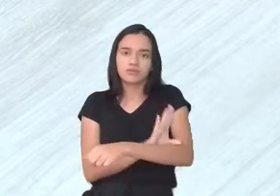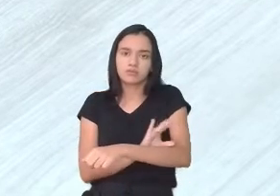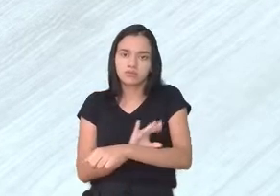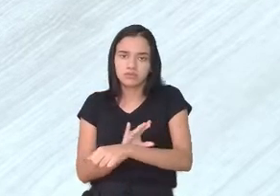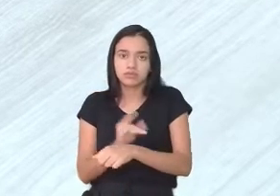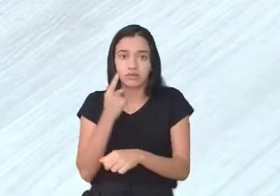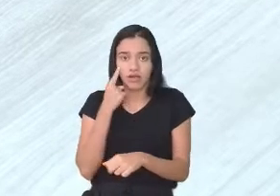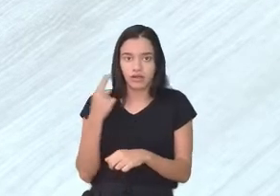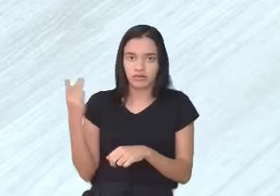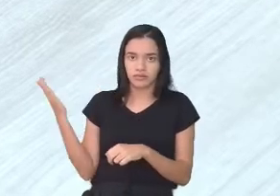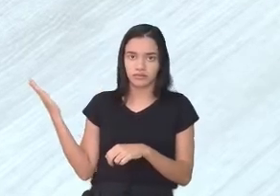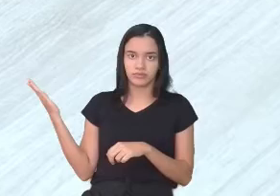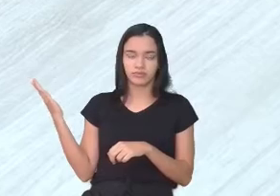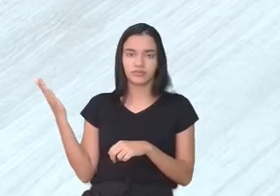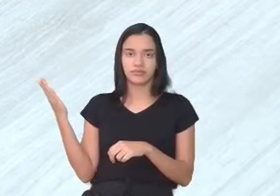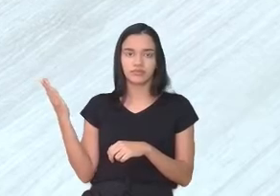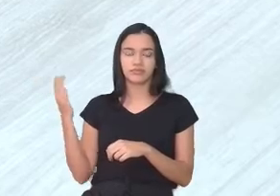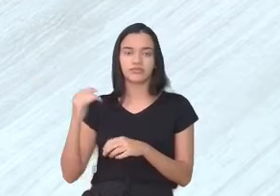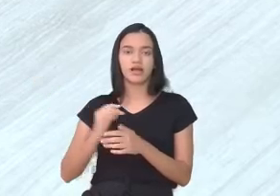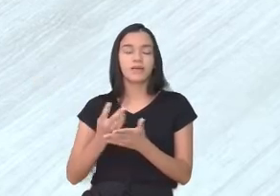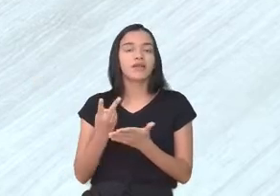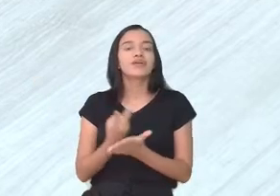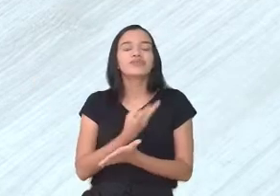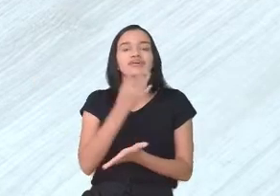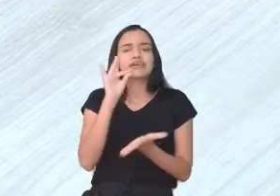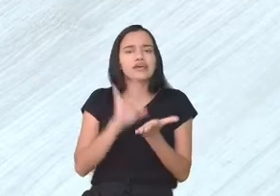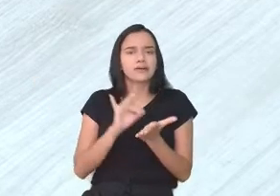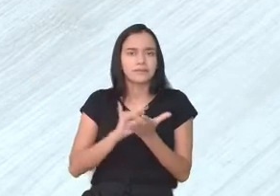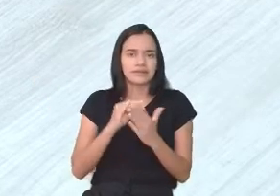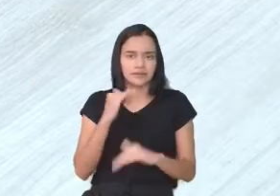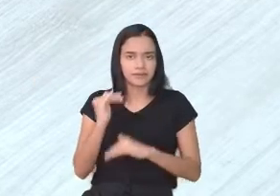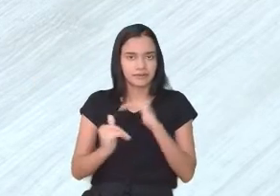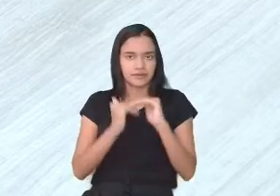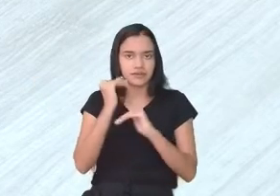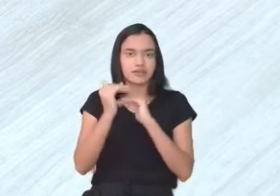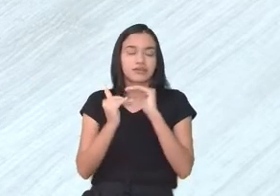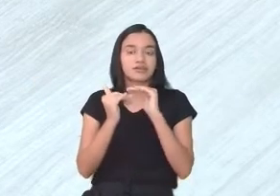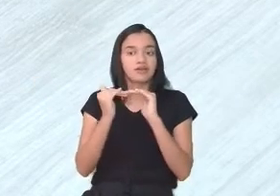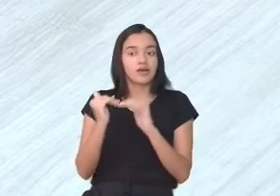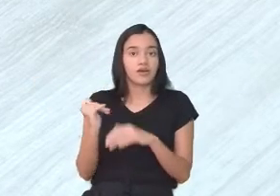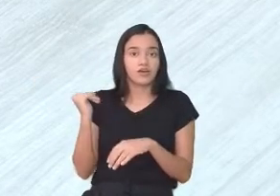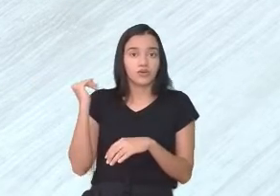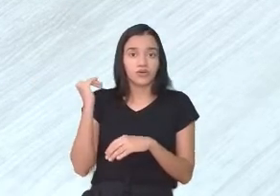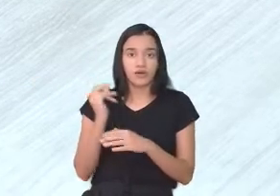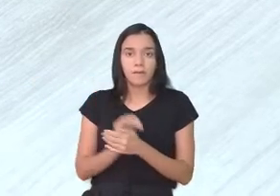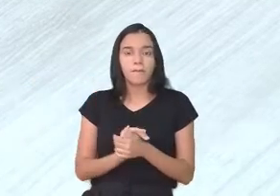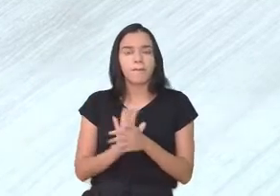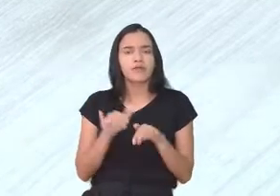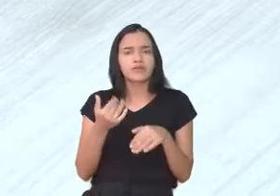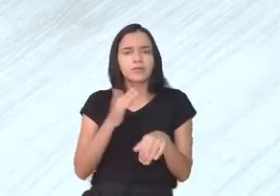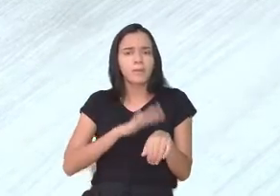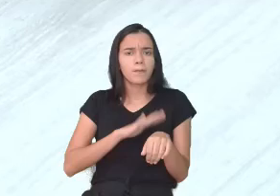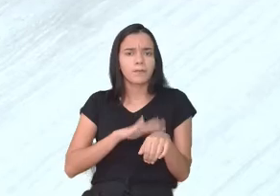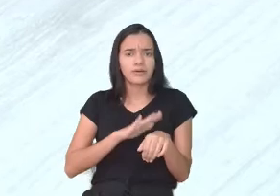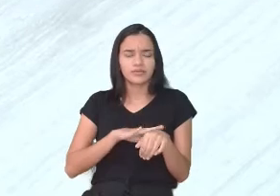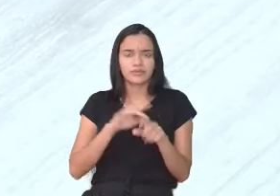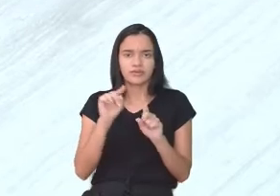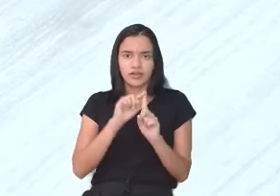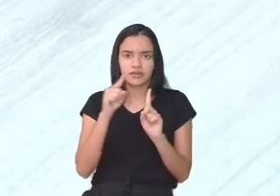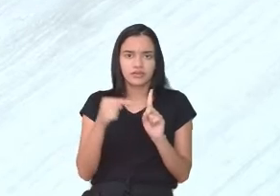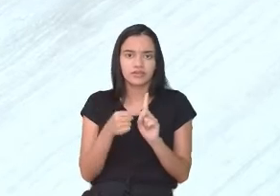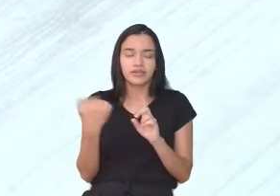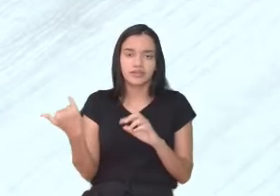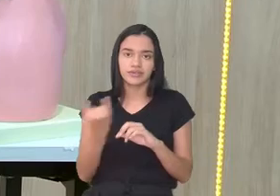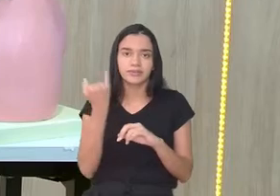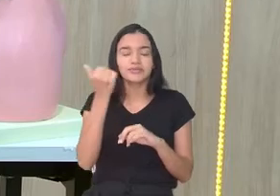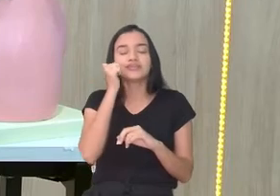aqui, olha, para que aconteça realmente o crescimento. E nesse momento da gravidez, é importante